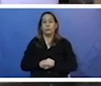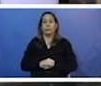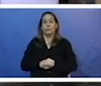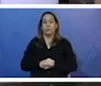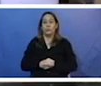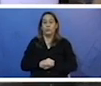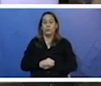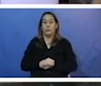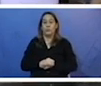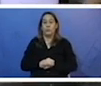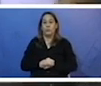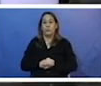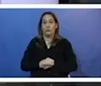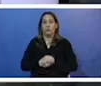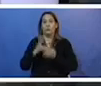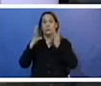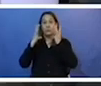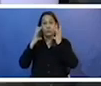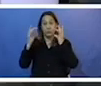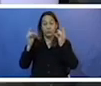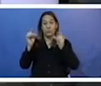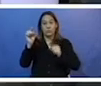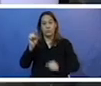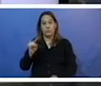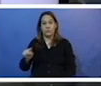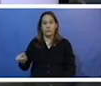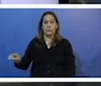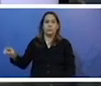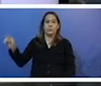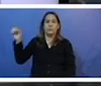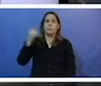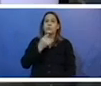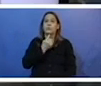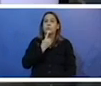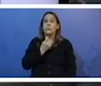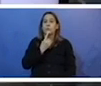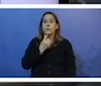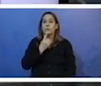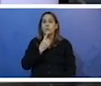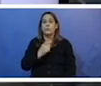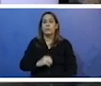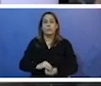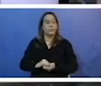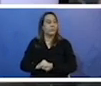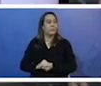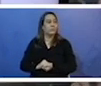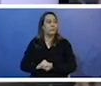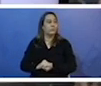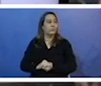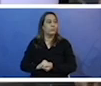Presta bastante atenção, grifa a letra que sai pronunciada diferente,